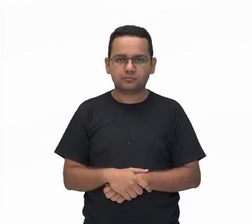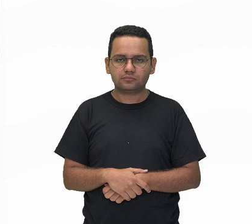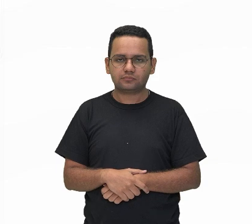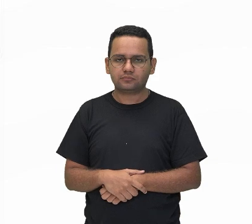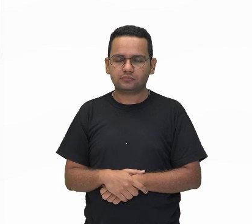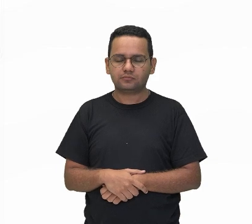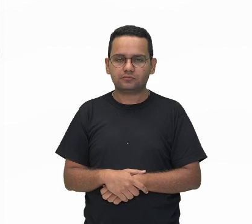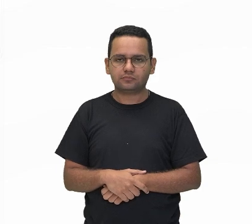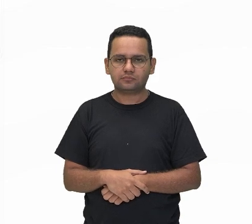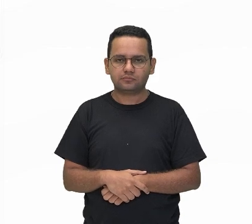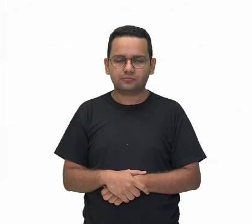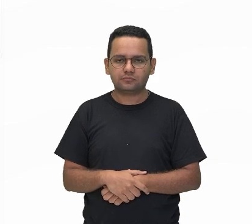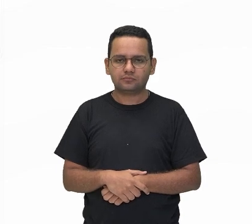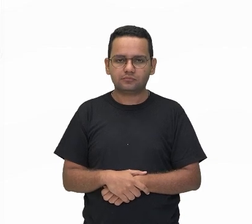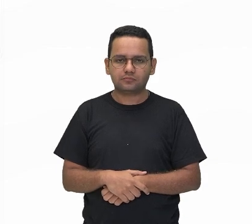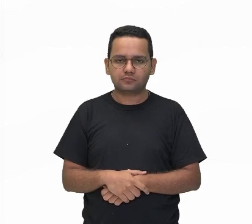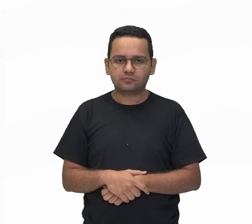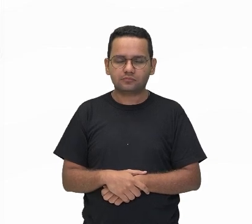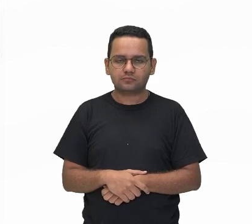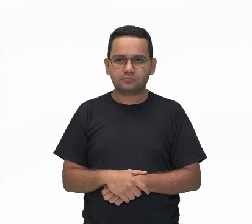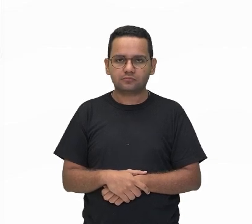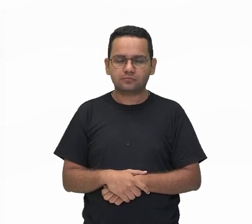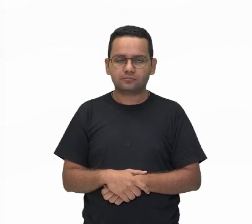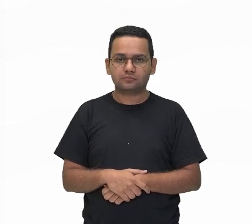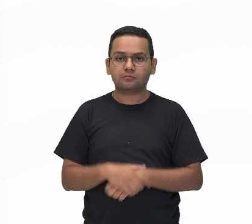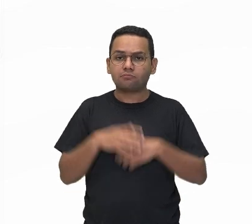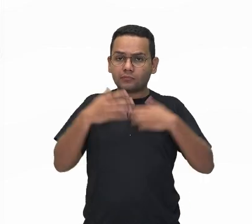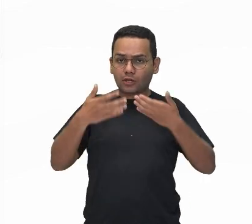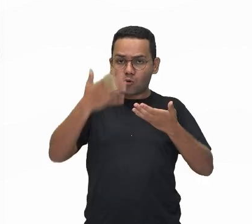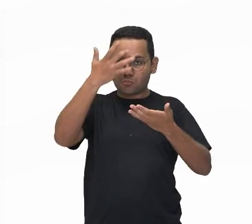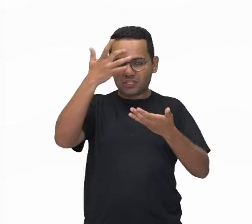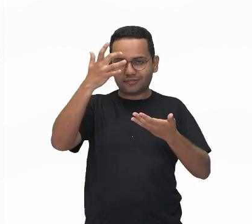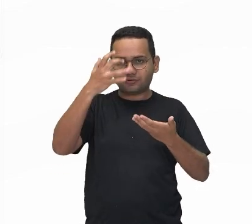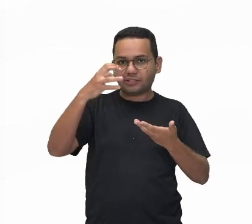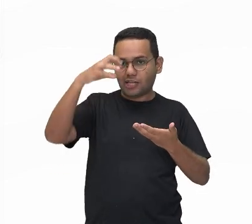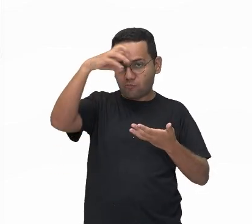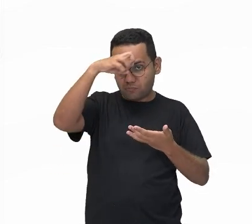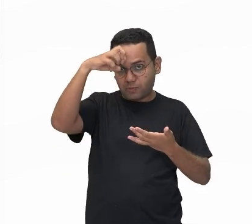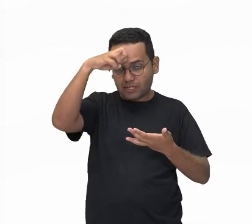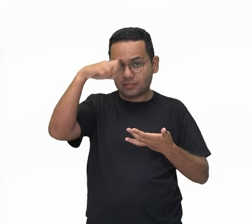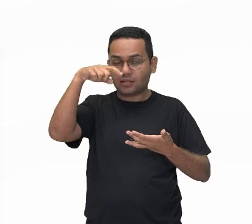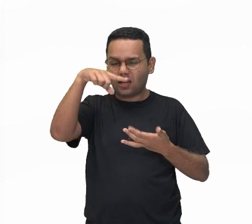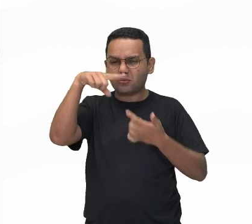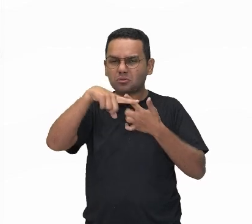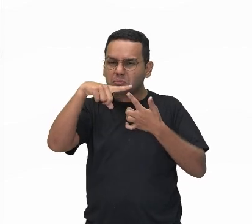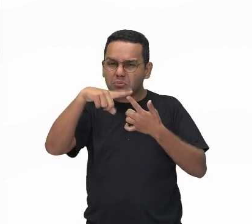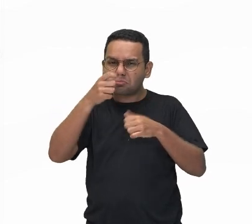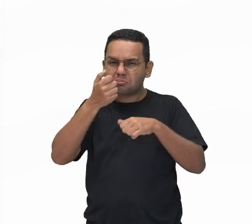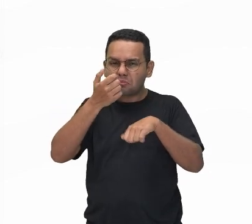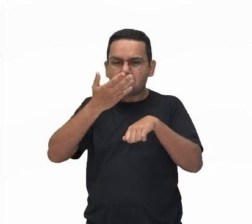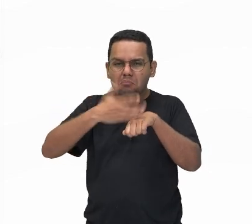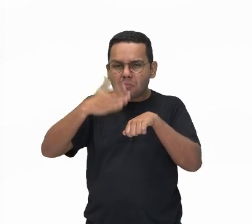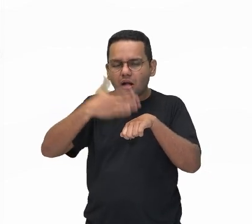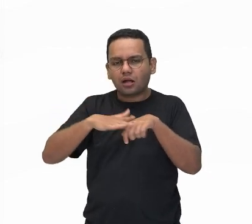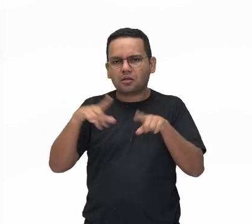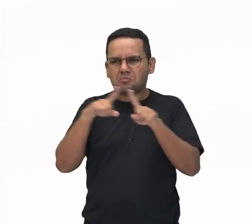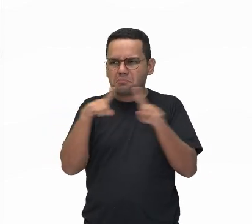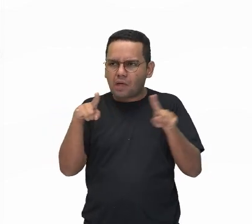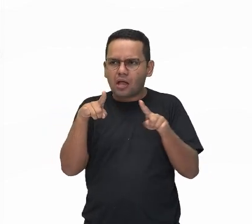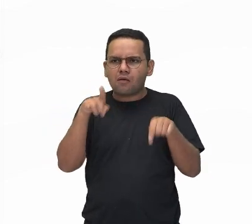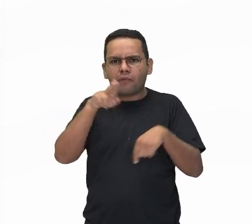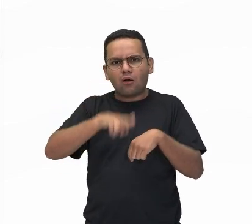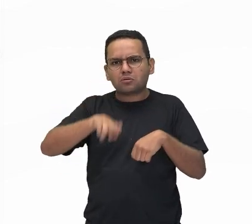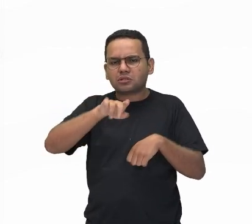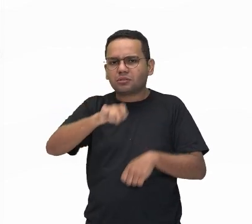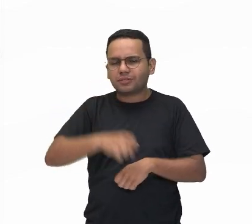que a pessoa que aprende lutas, né, que está inserida no contexto das lutas, ela não vai utilizar desses